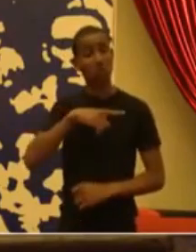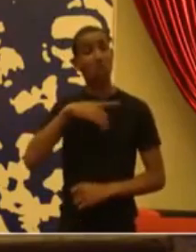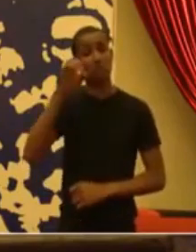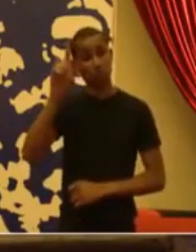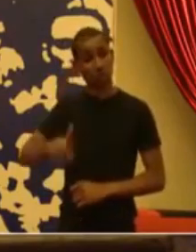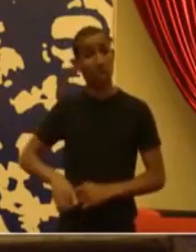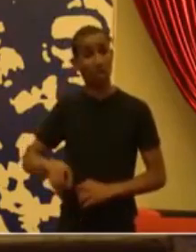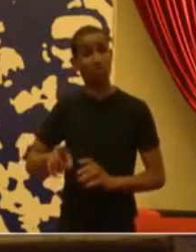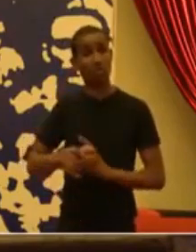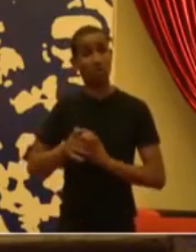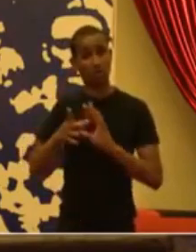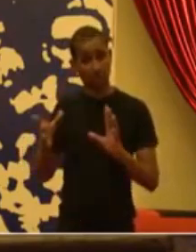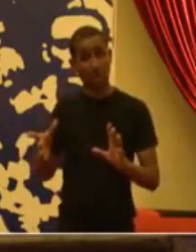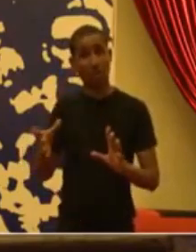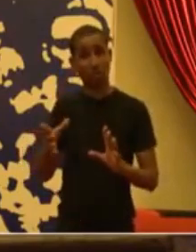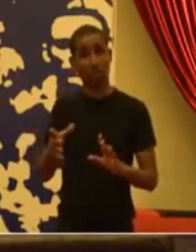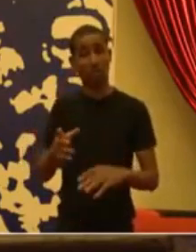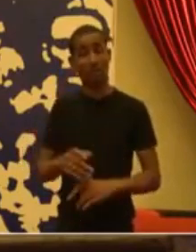e liberdades